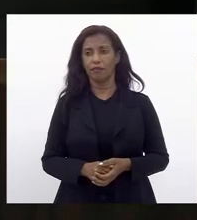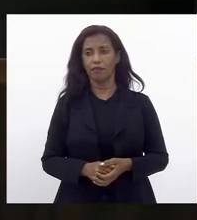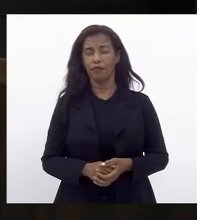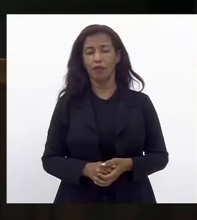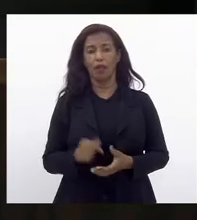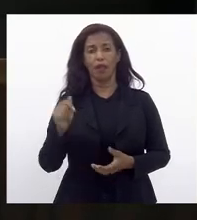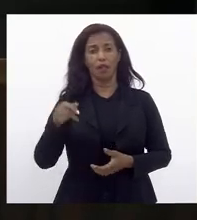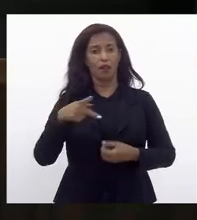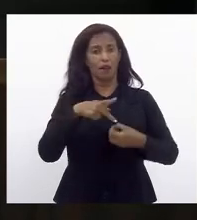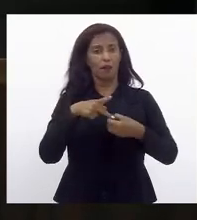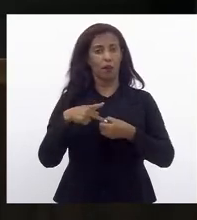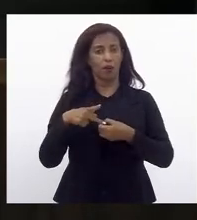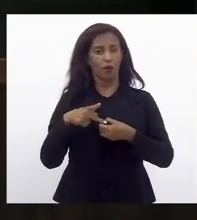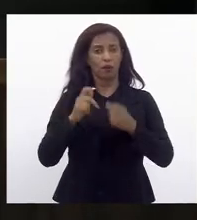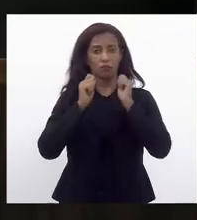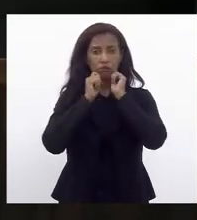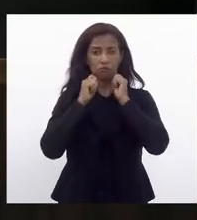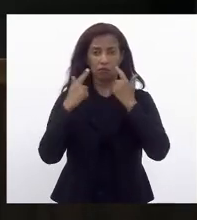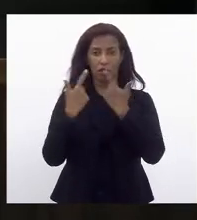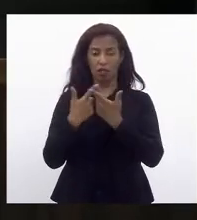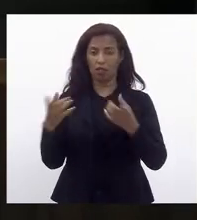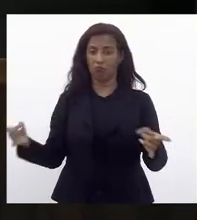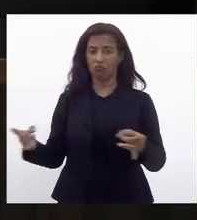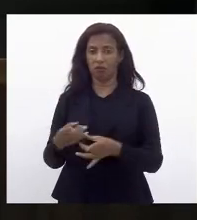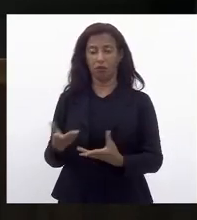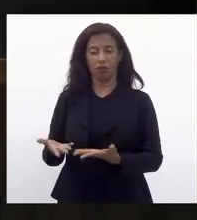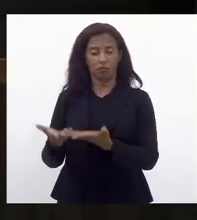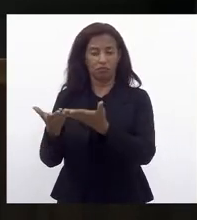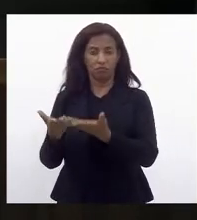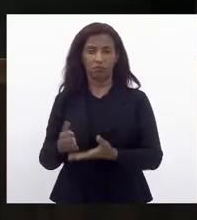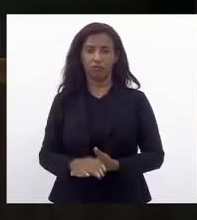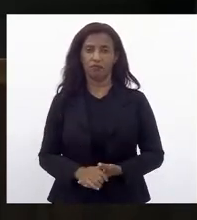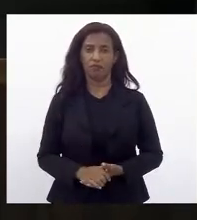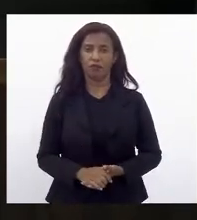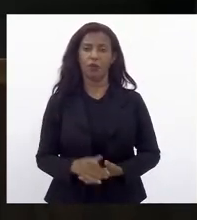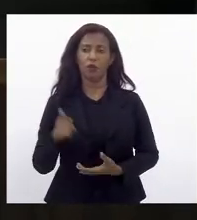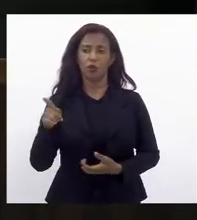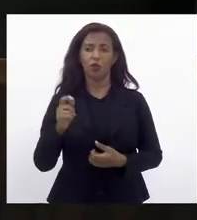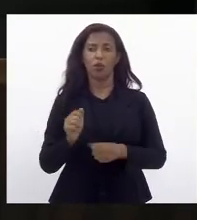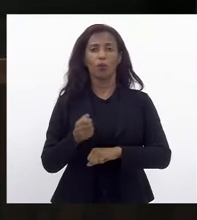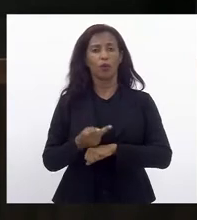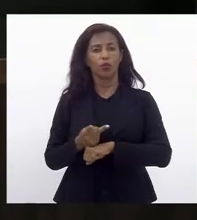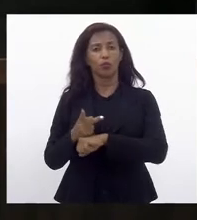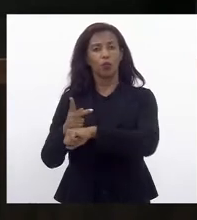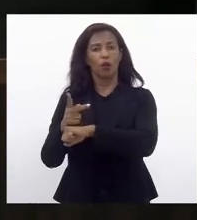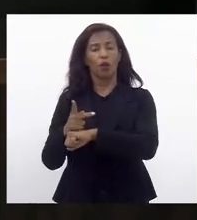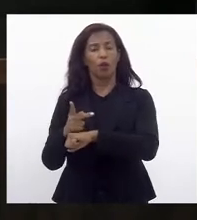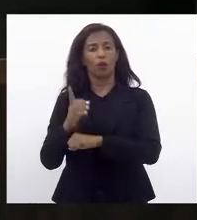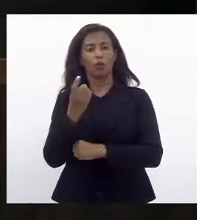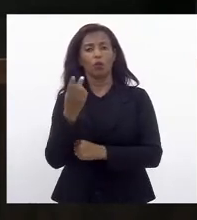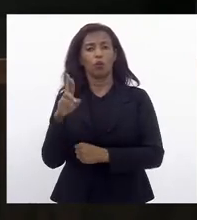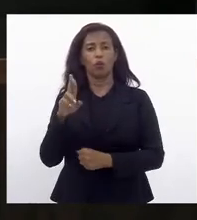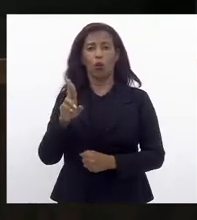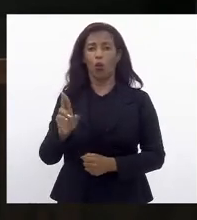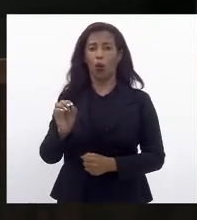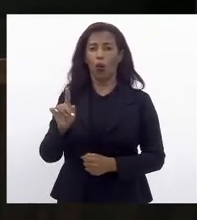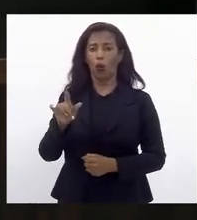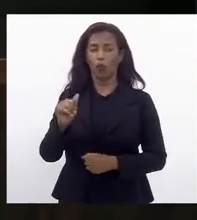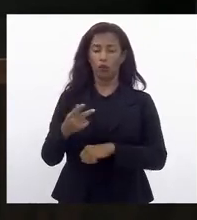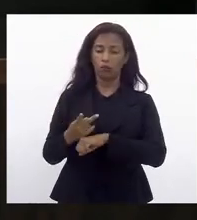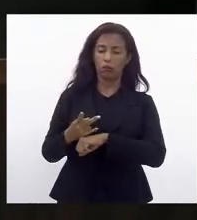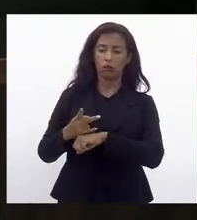Procuradoria da Assembleia está à disposição de Vossa Obrigado. Excelência. Vossa Excelência procura o doutor Rodrigo, o doutor Sérgio Pimentel, e